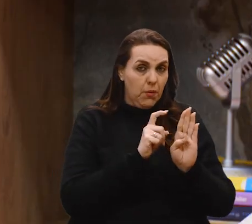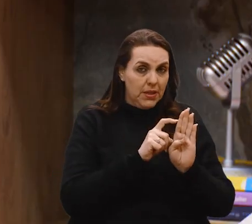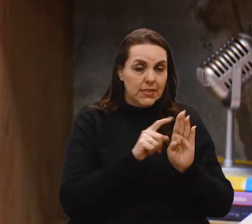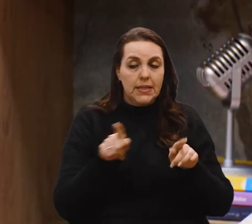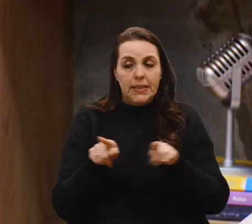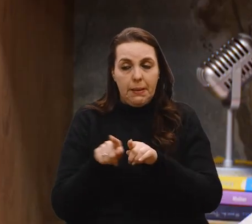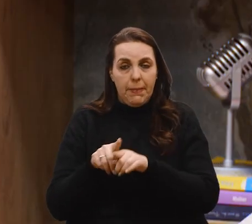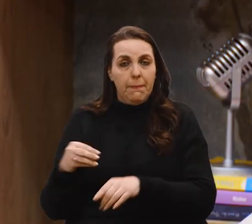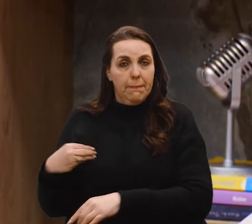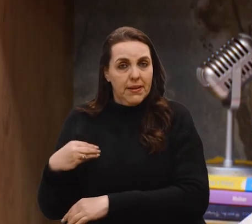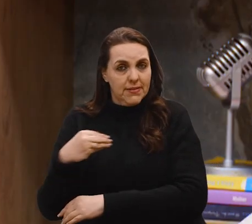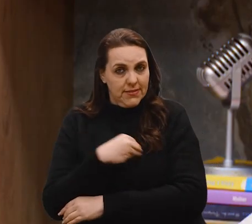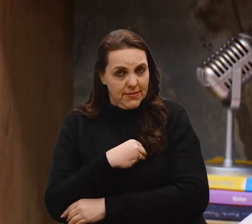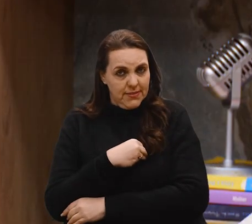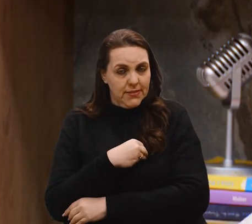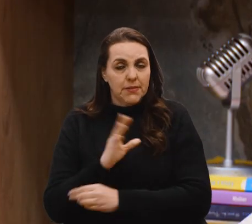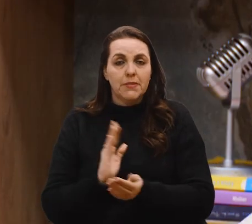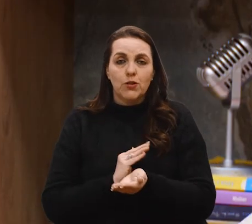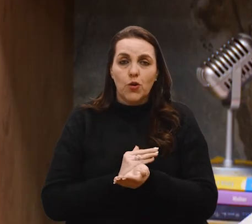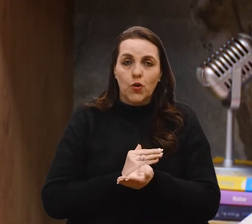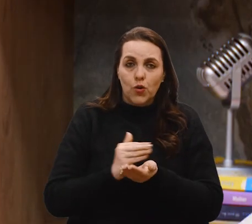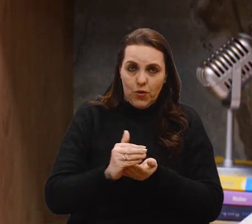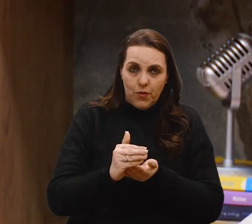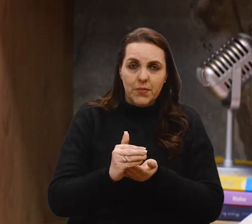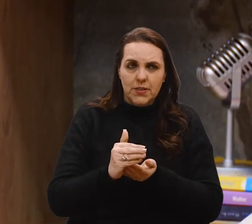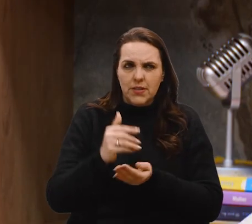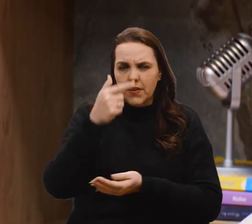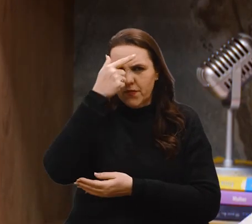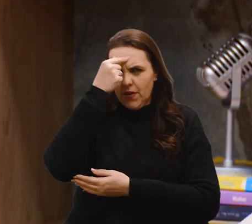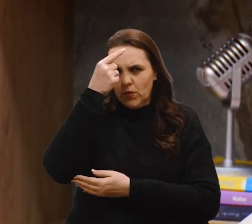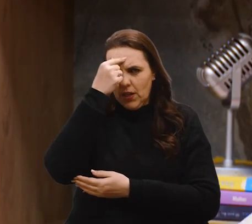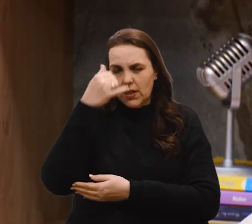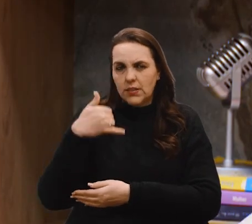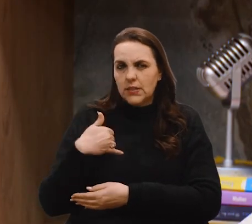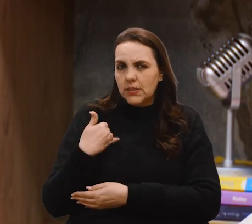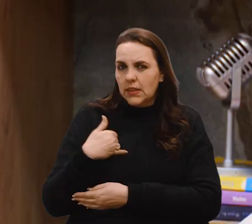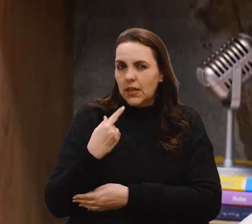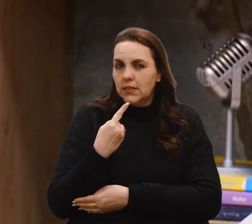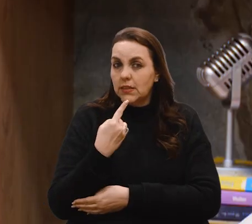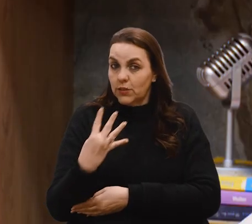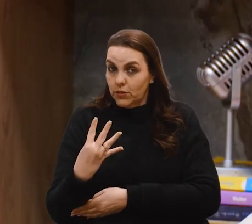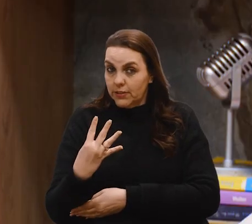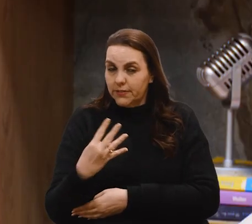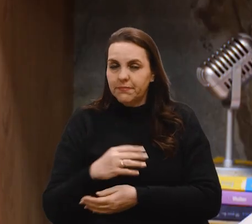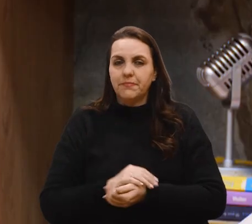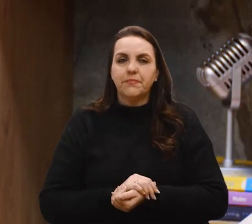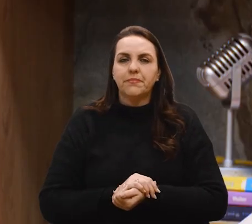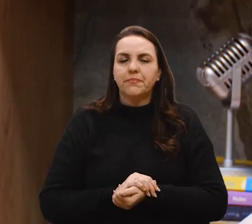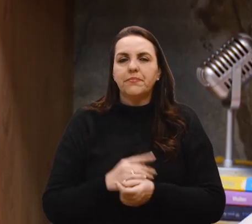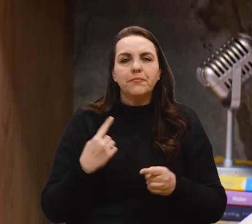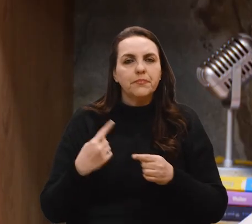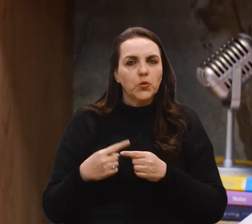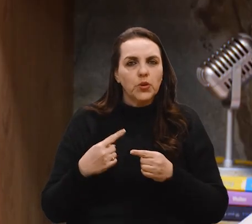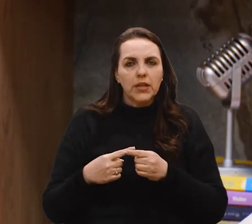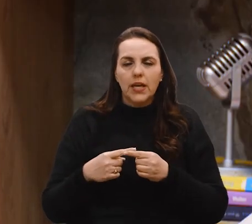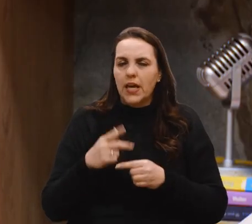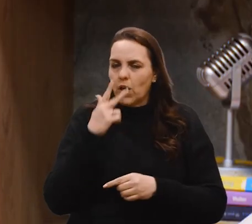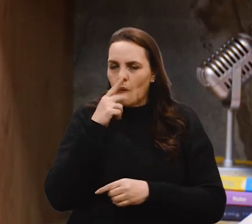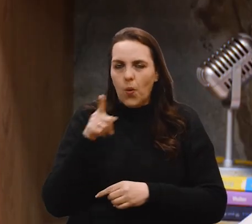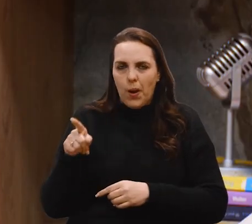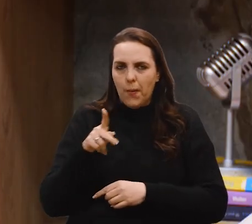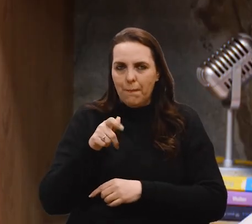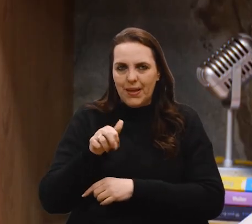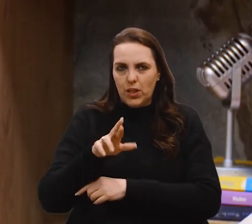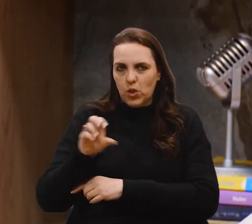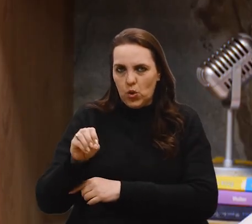medicina, mas eu comecei a faculdade com 14, porque eu não fiz que nem o Pedro, que o Pedro,